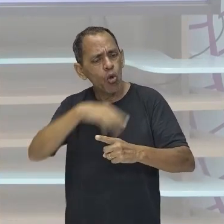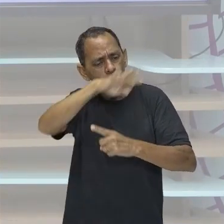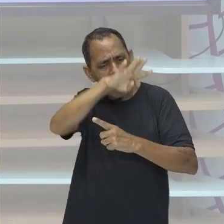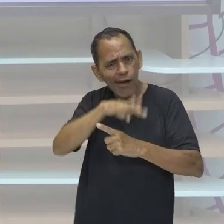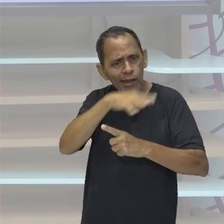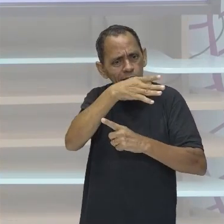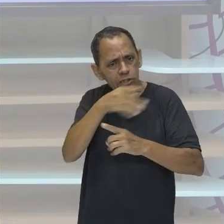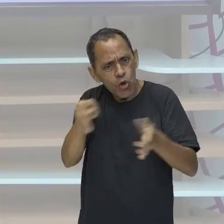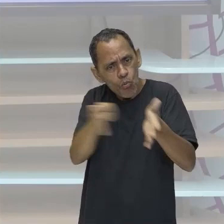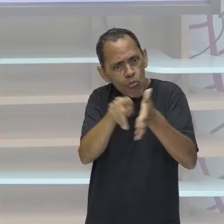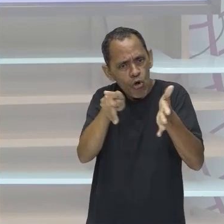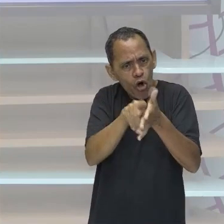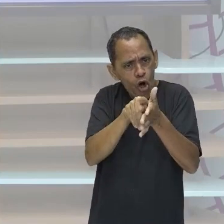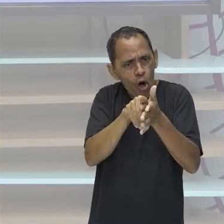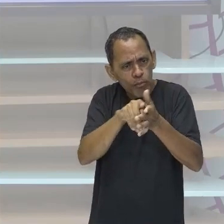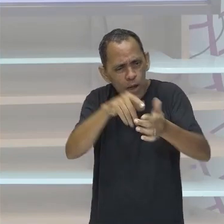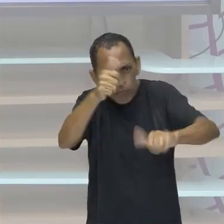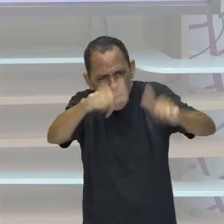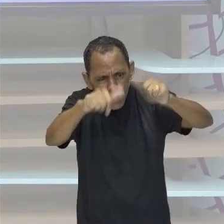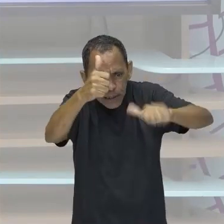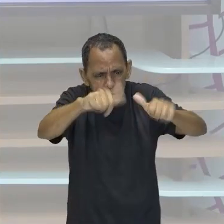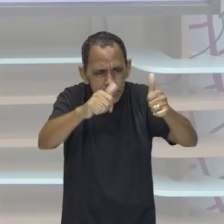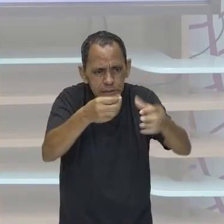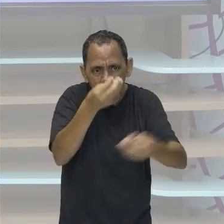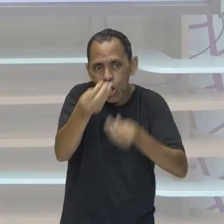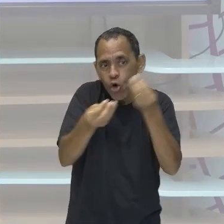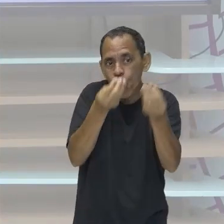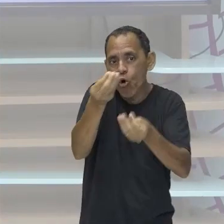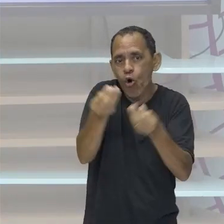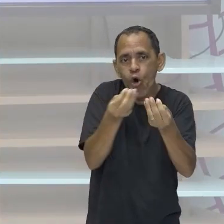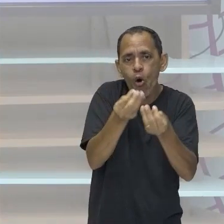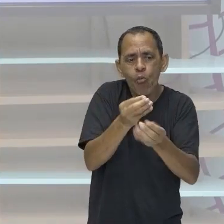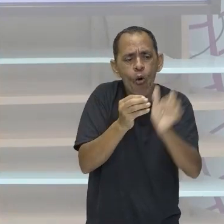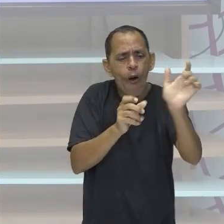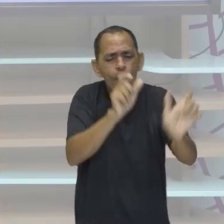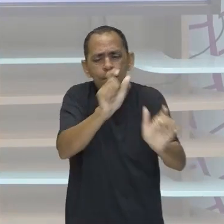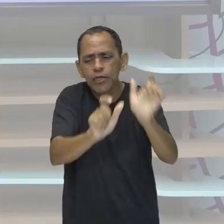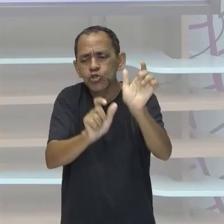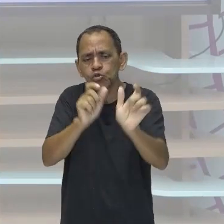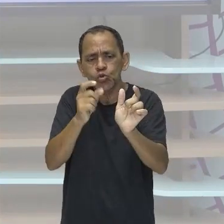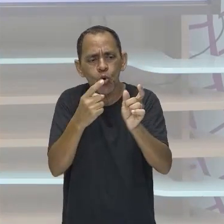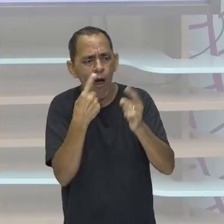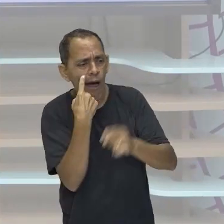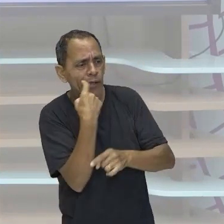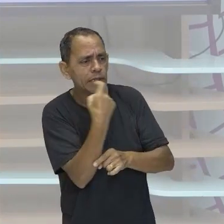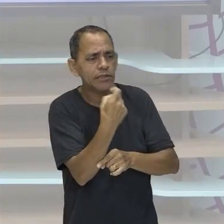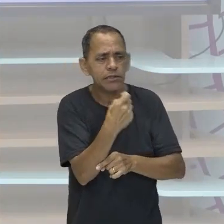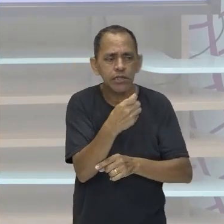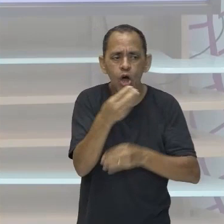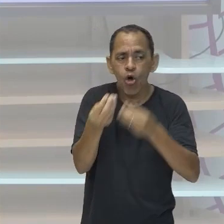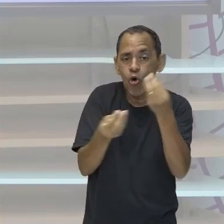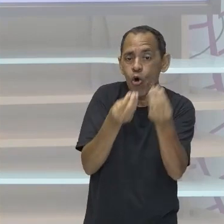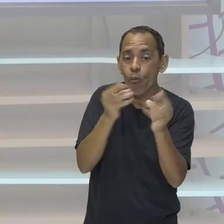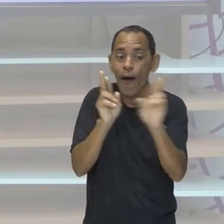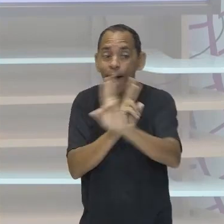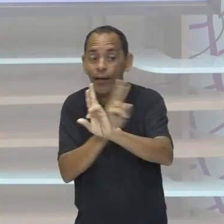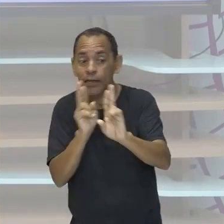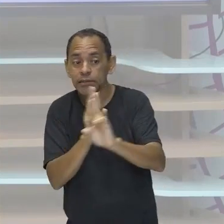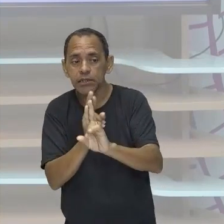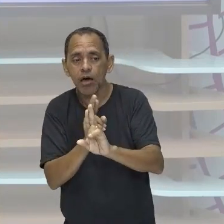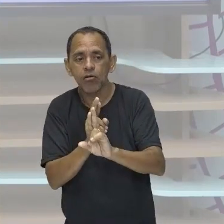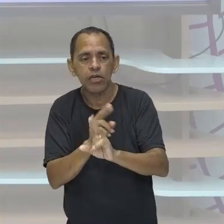certo? Para estabelecer pontos de atenção com relação a esse índice de